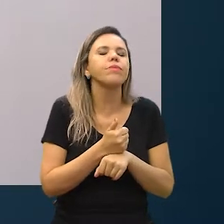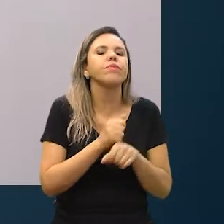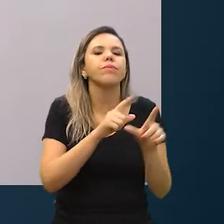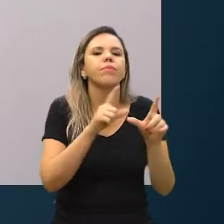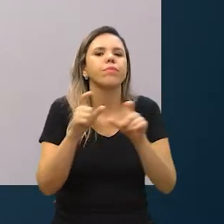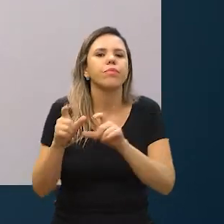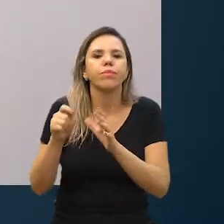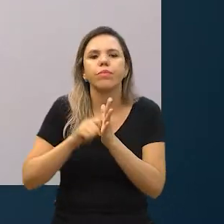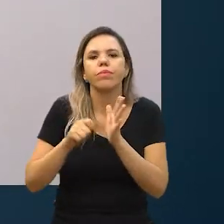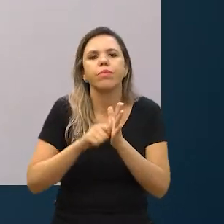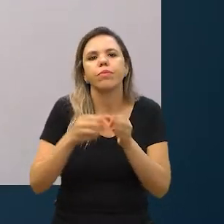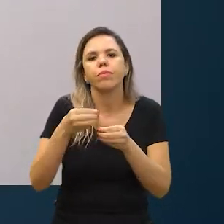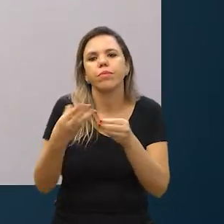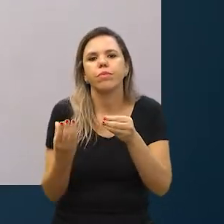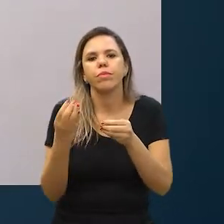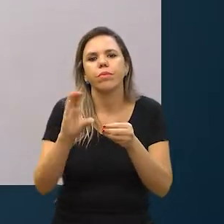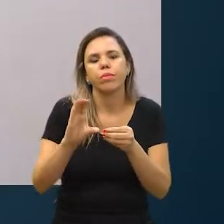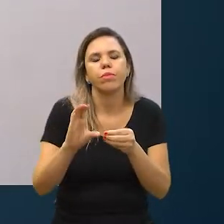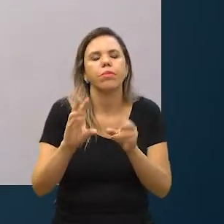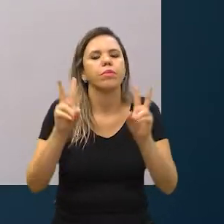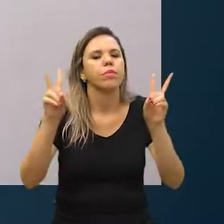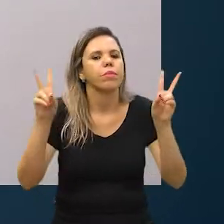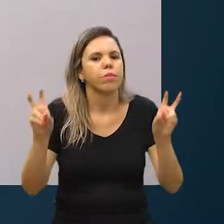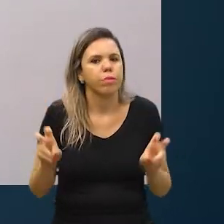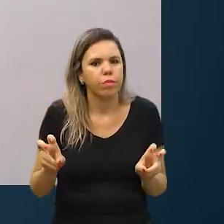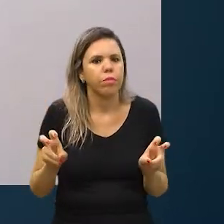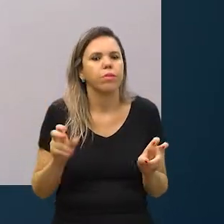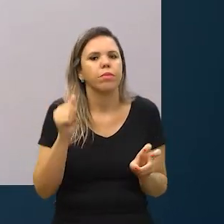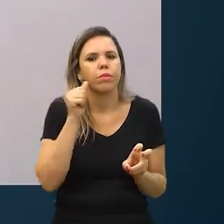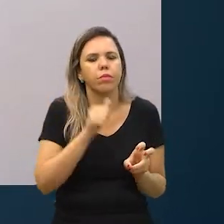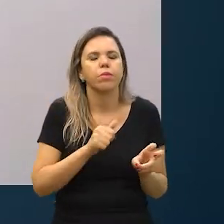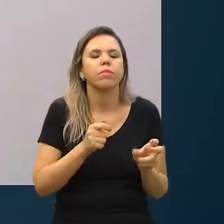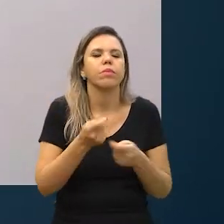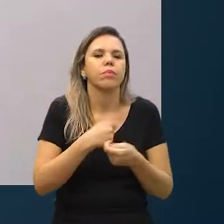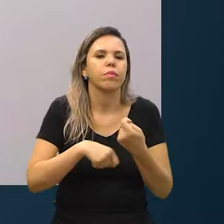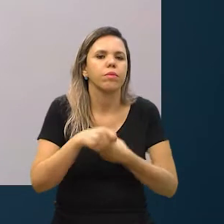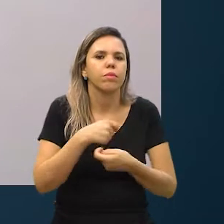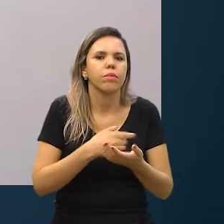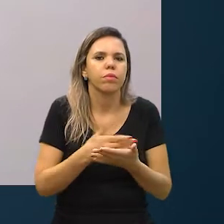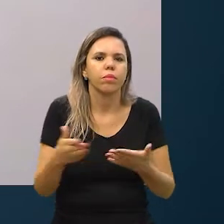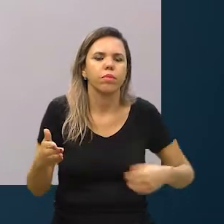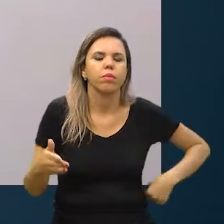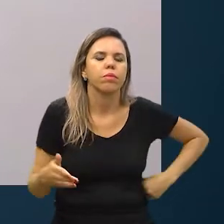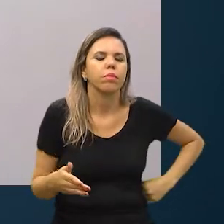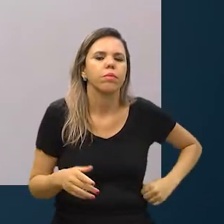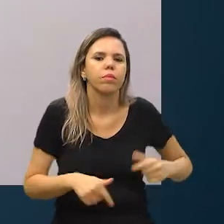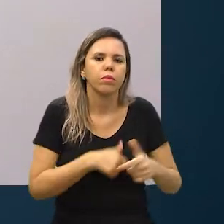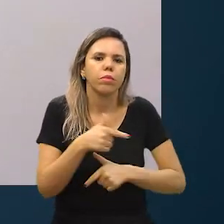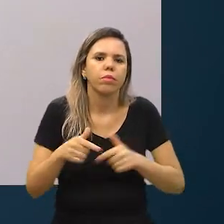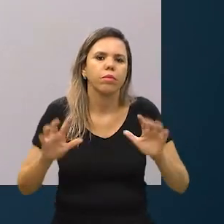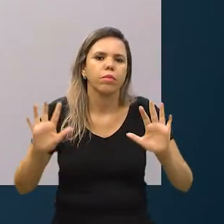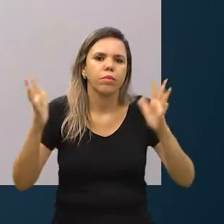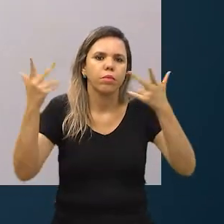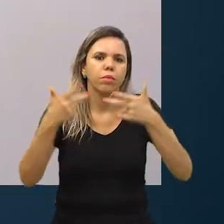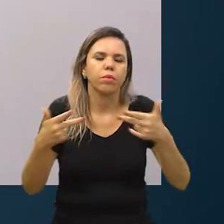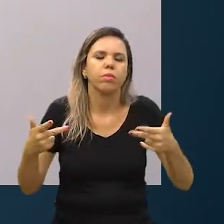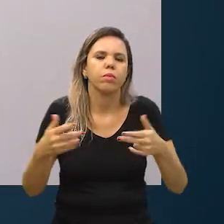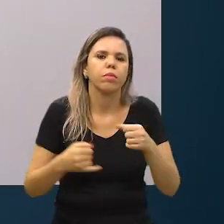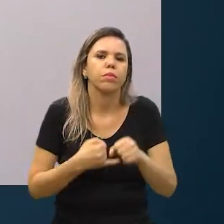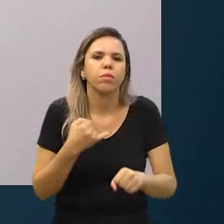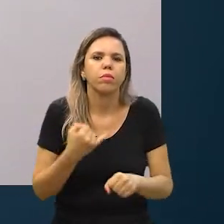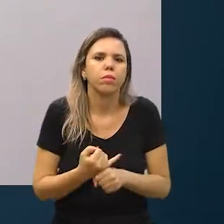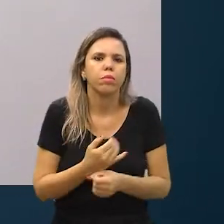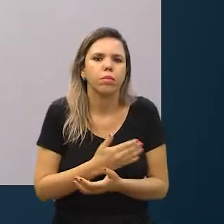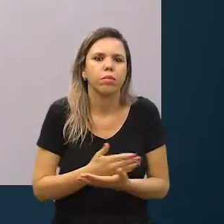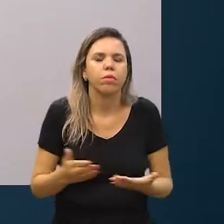sobre diversos conteúdos, inclusive sobre as agromulheres, e aí a gente começou a trabalhar com eventos digitais, né? A